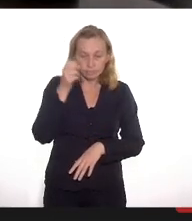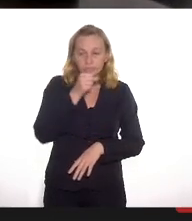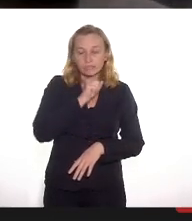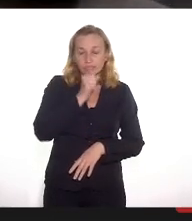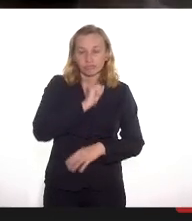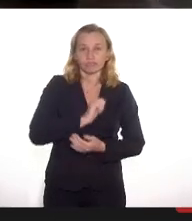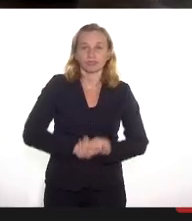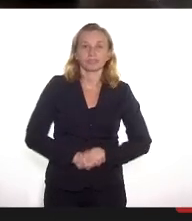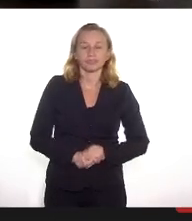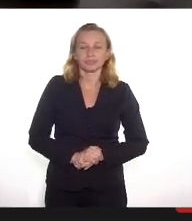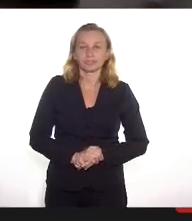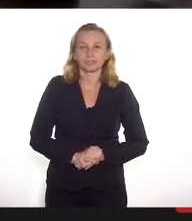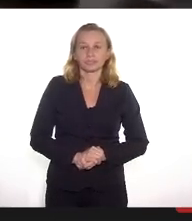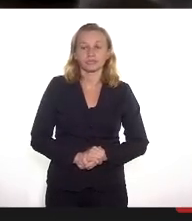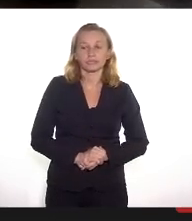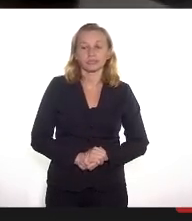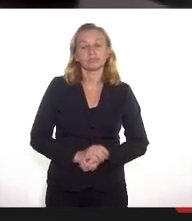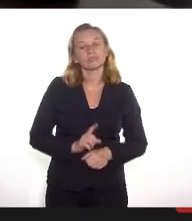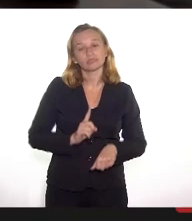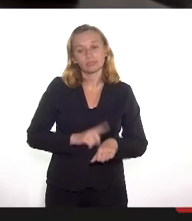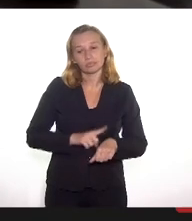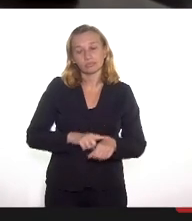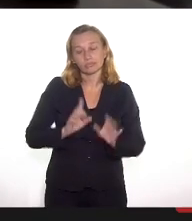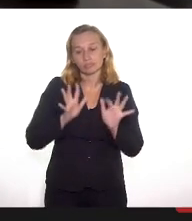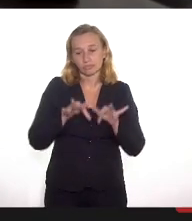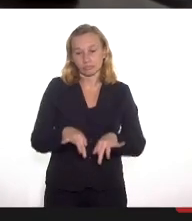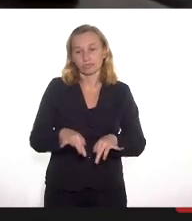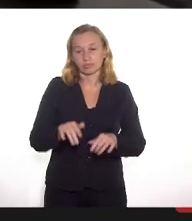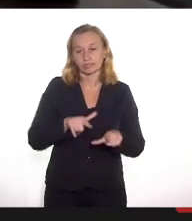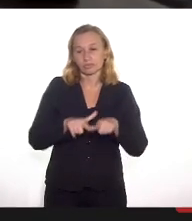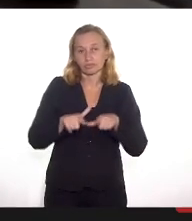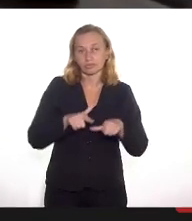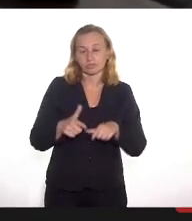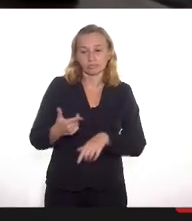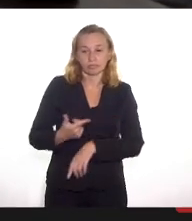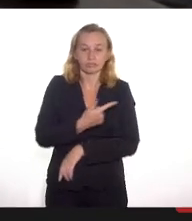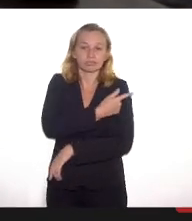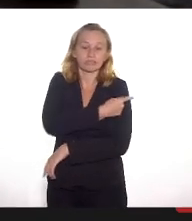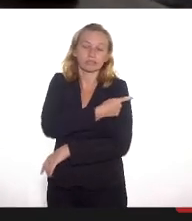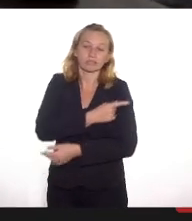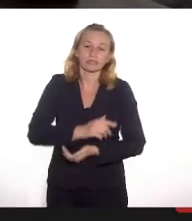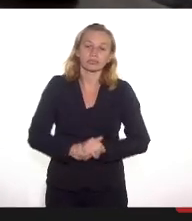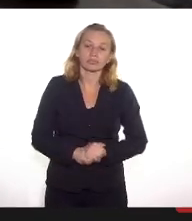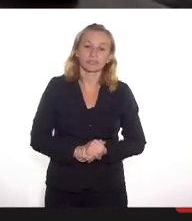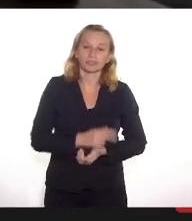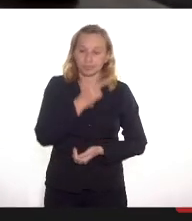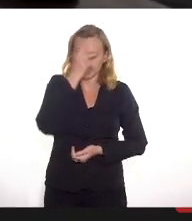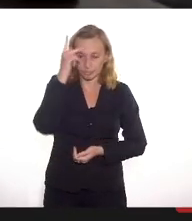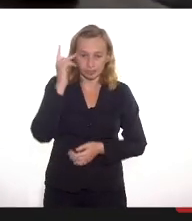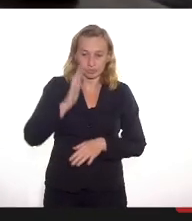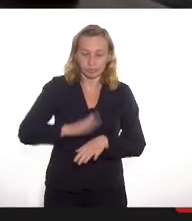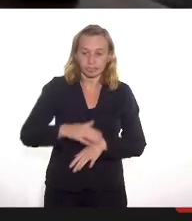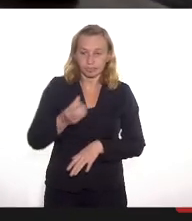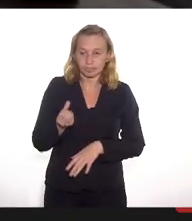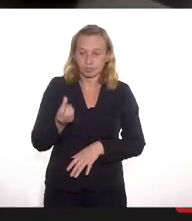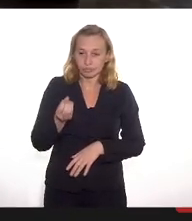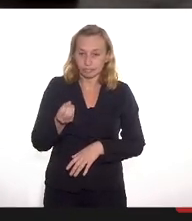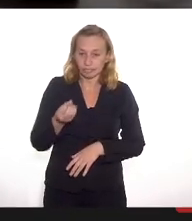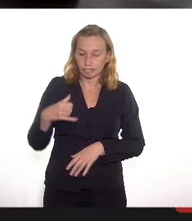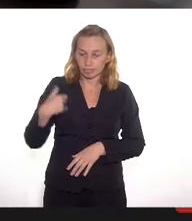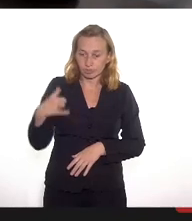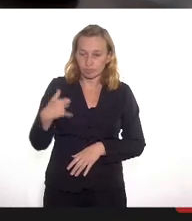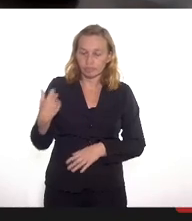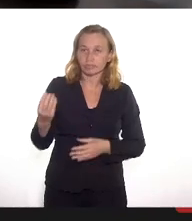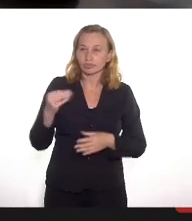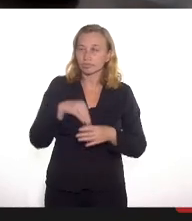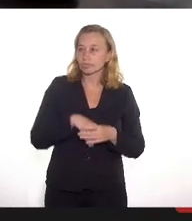realidade Então a partir do momento em que se procure o trabalho de vacinação da das pessoas com mais de 60 anos e